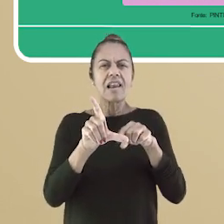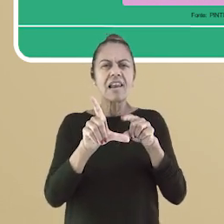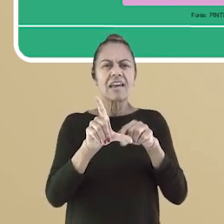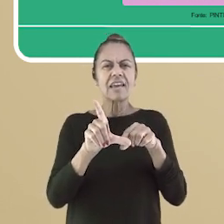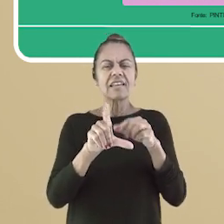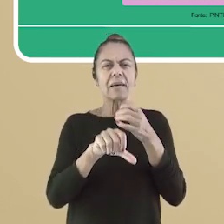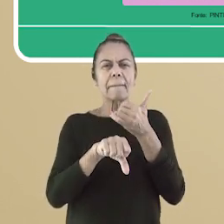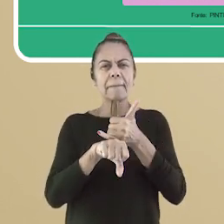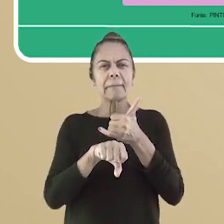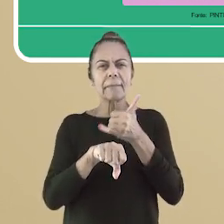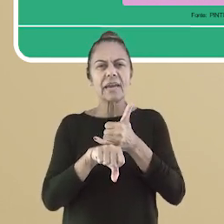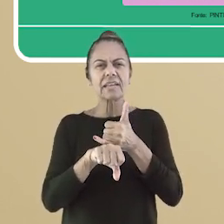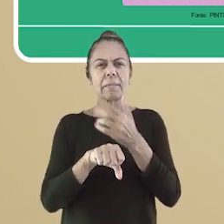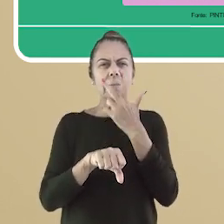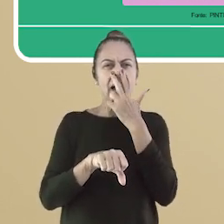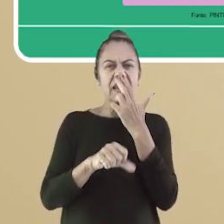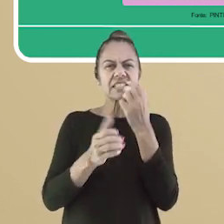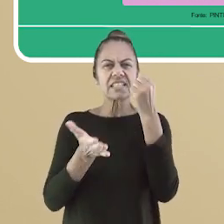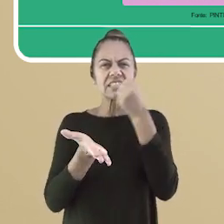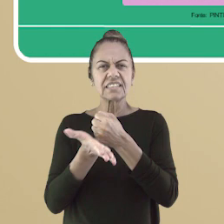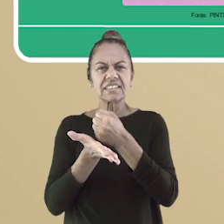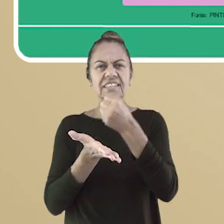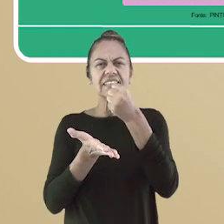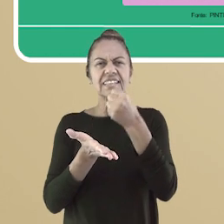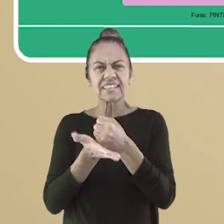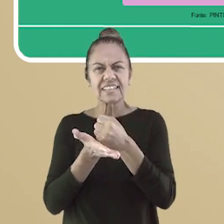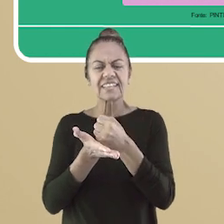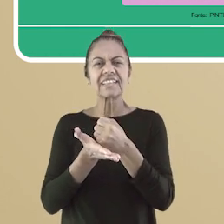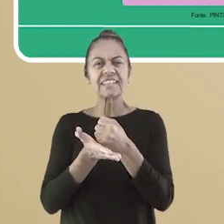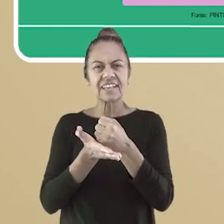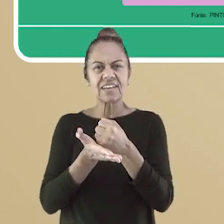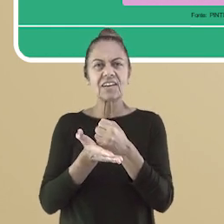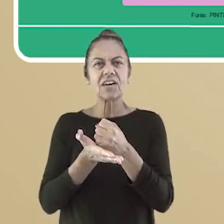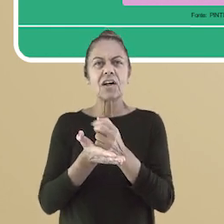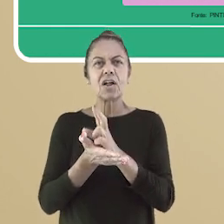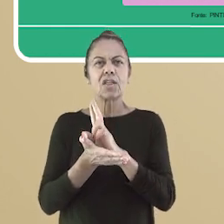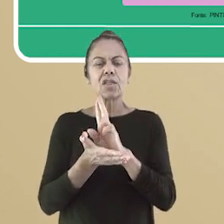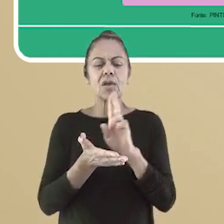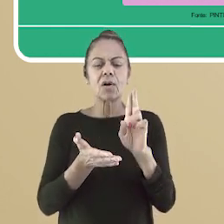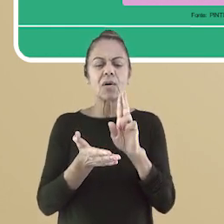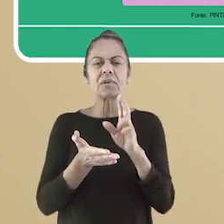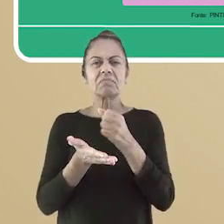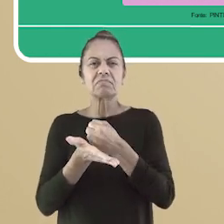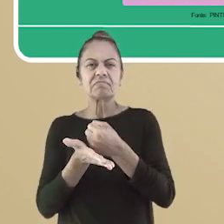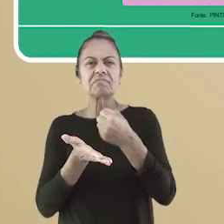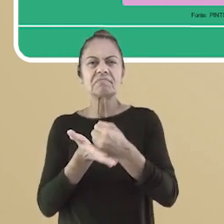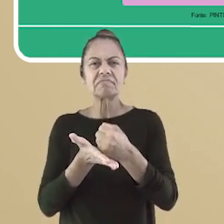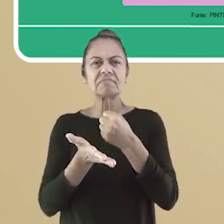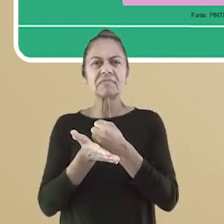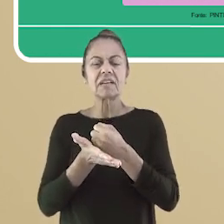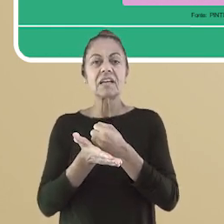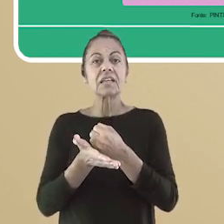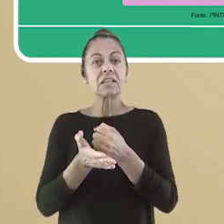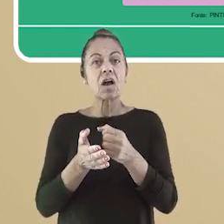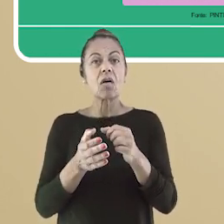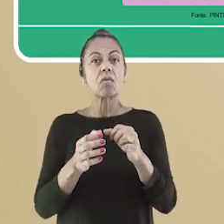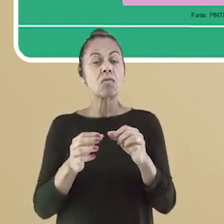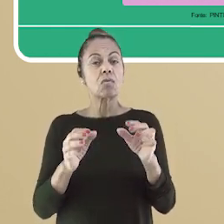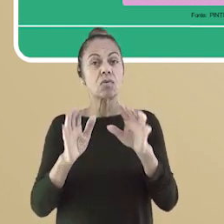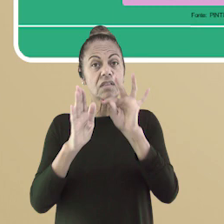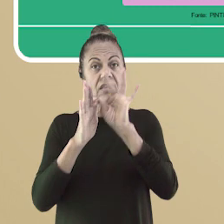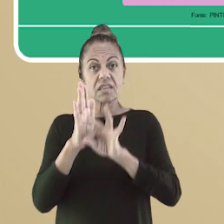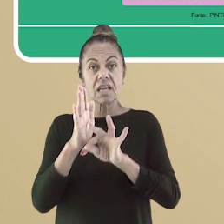organizavam-se pequenas letras de metal, tipo carimbo. Elas são chamadas de tipos móveis e